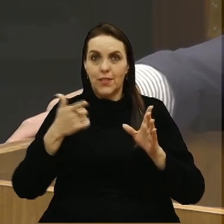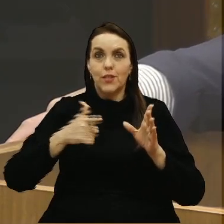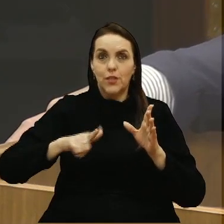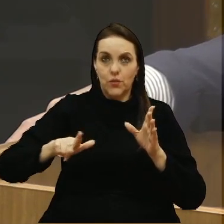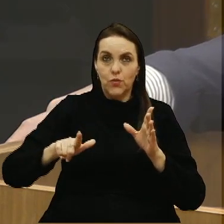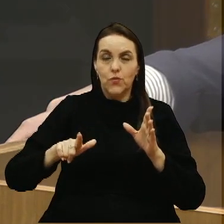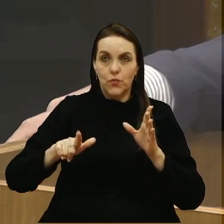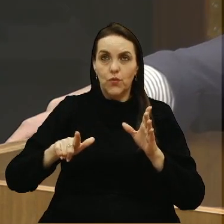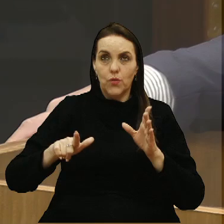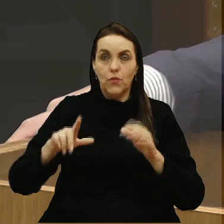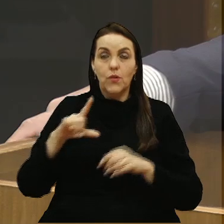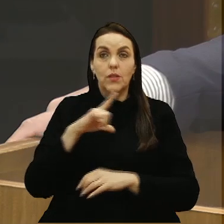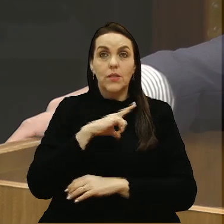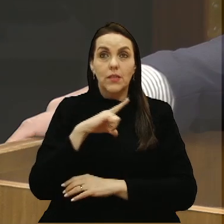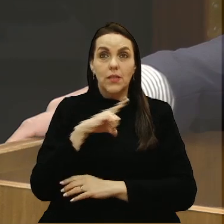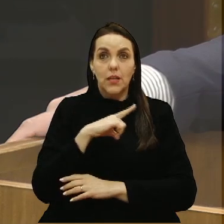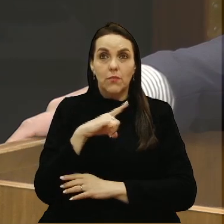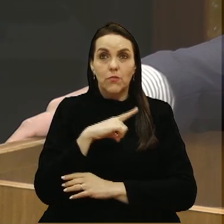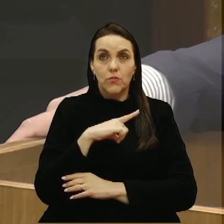temos